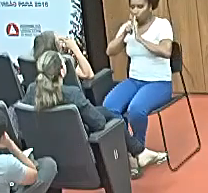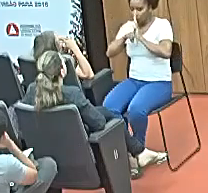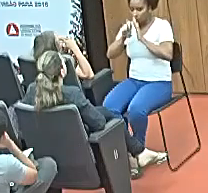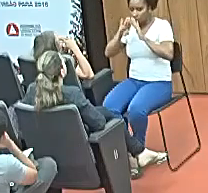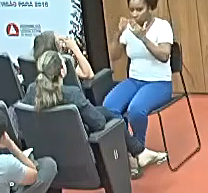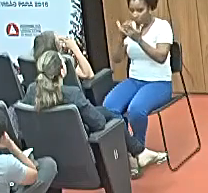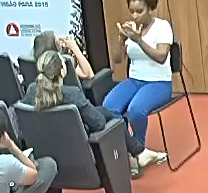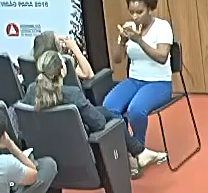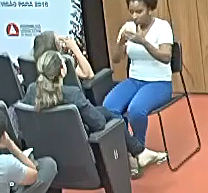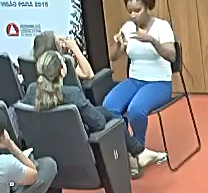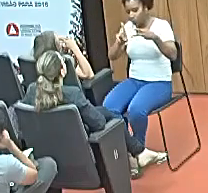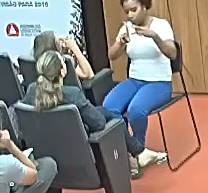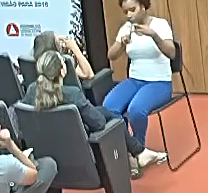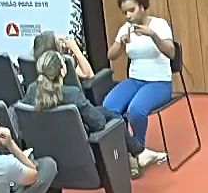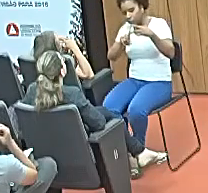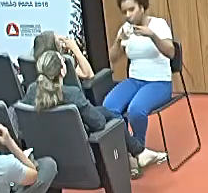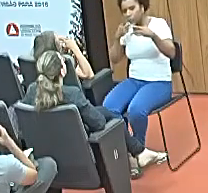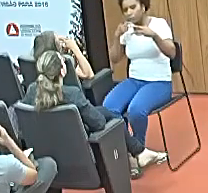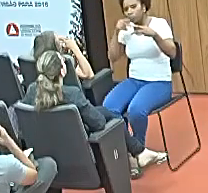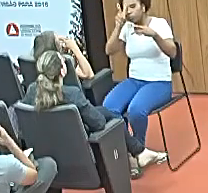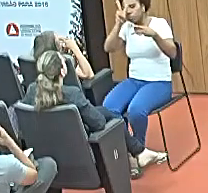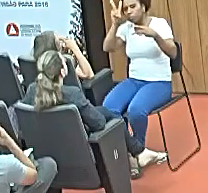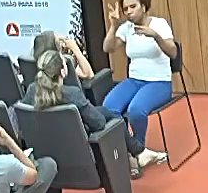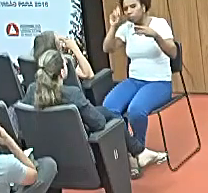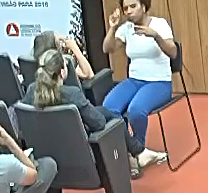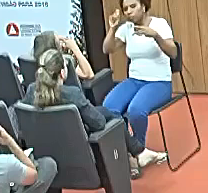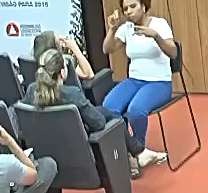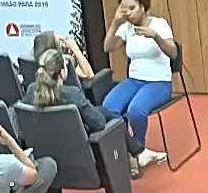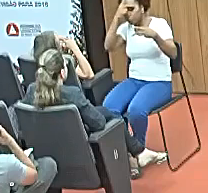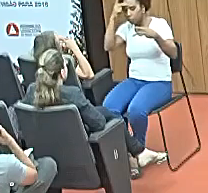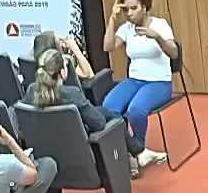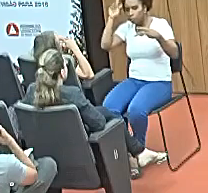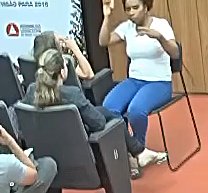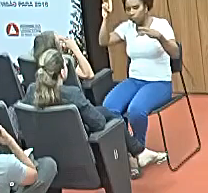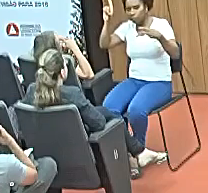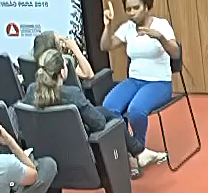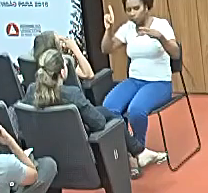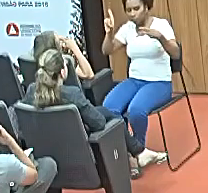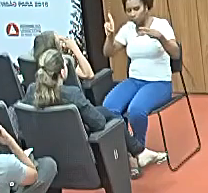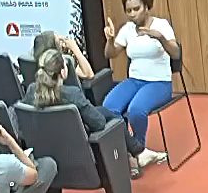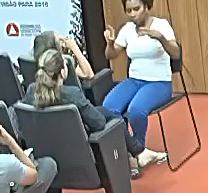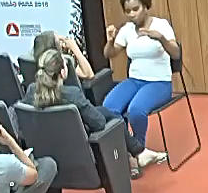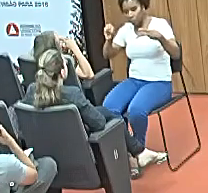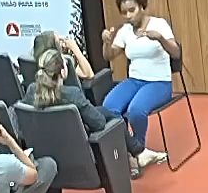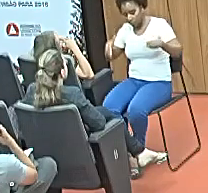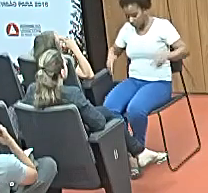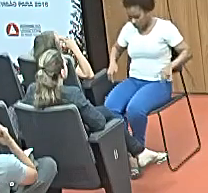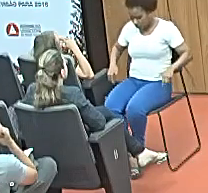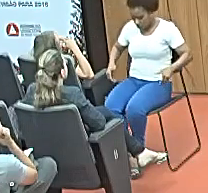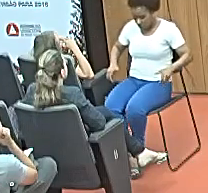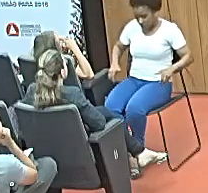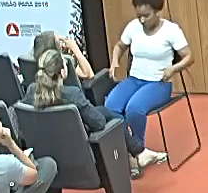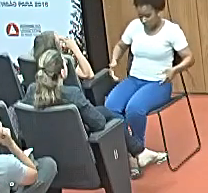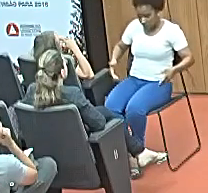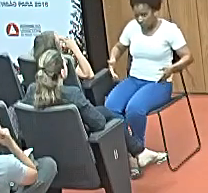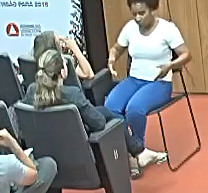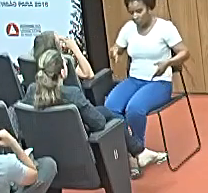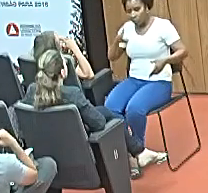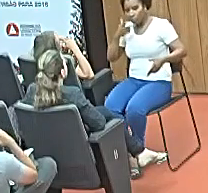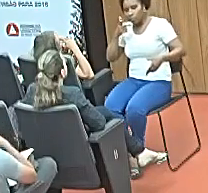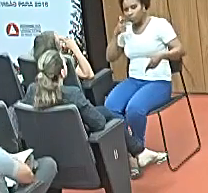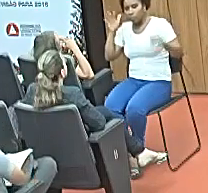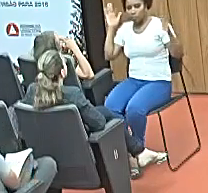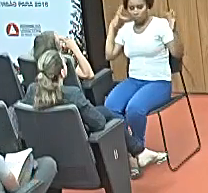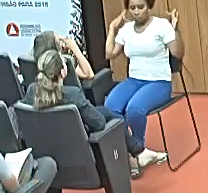garantir o atendimento das pessoas com deficiência ou com mobilidade reduzida nos destinos turísticos de